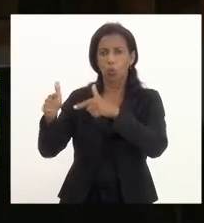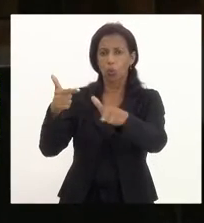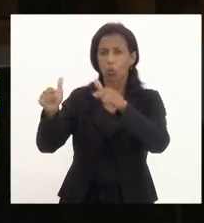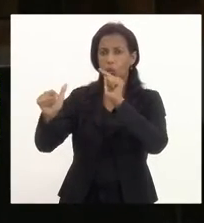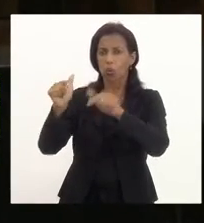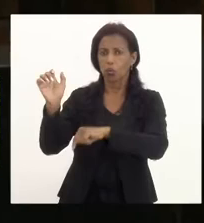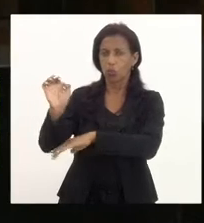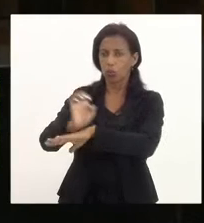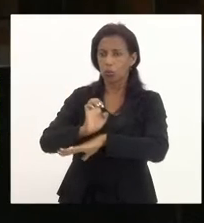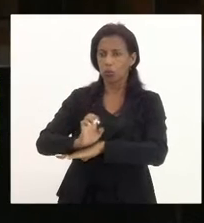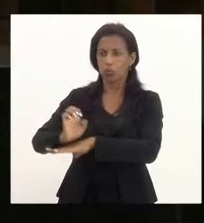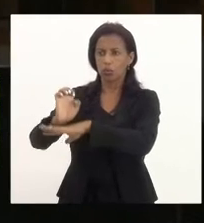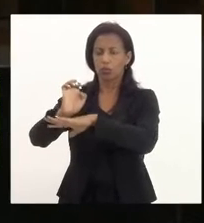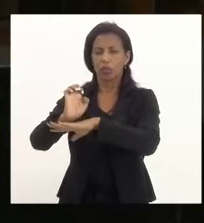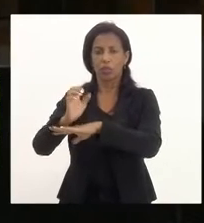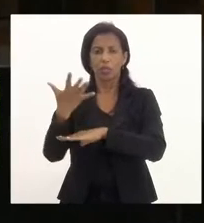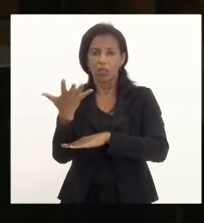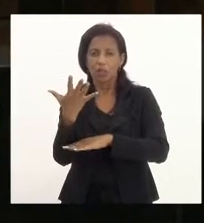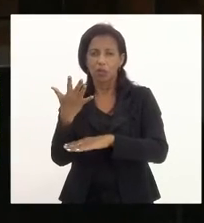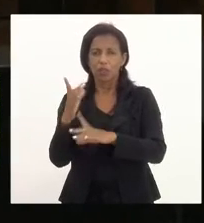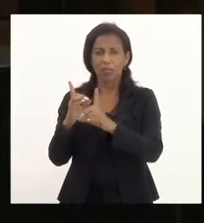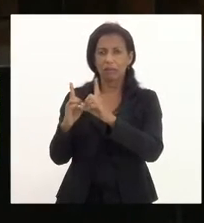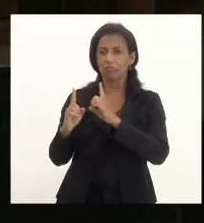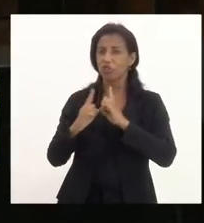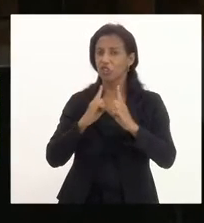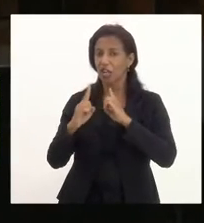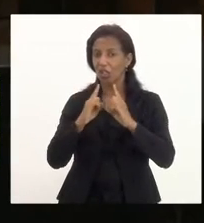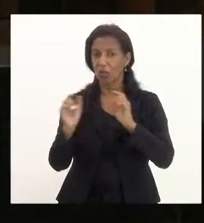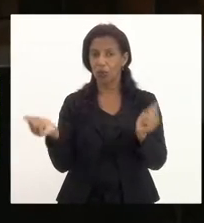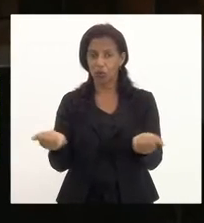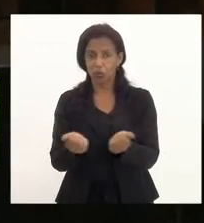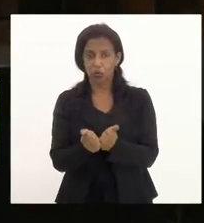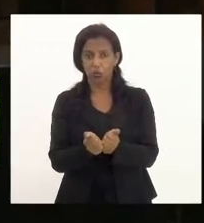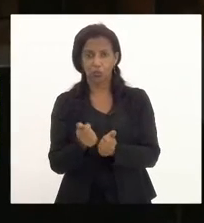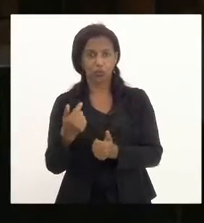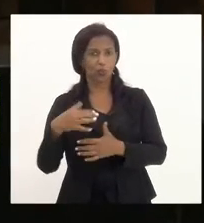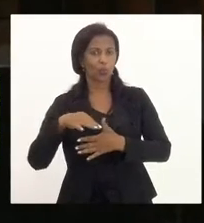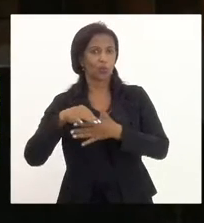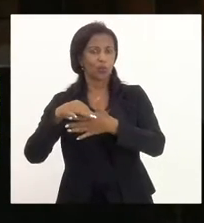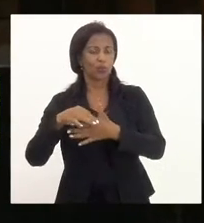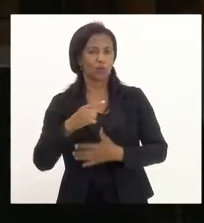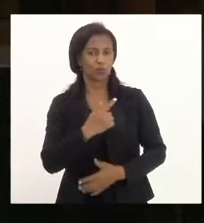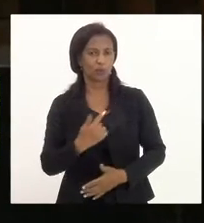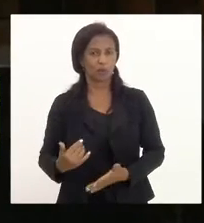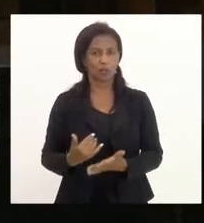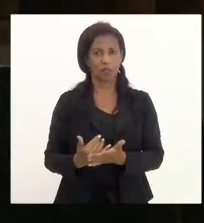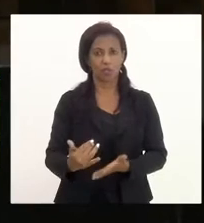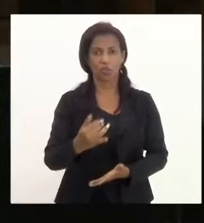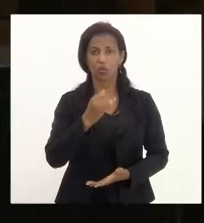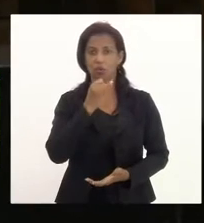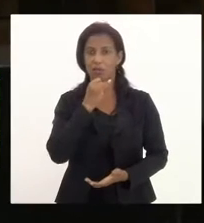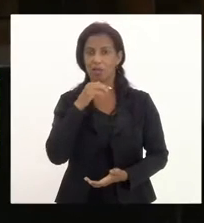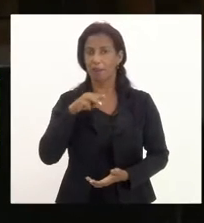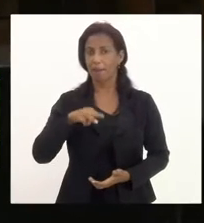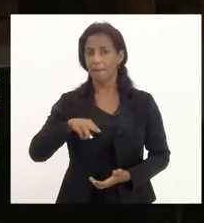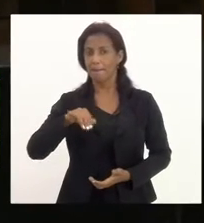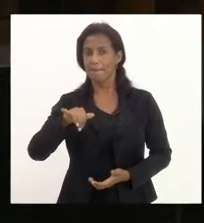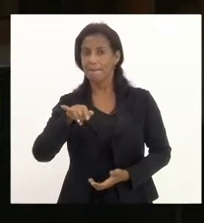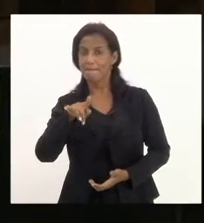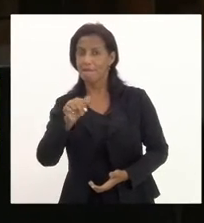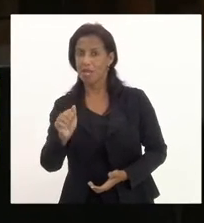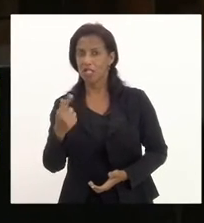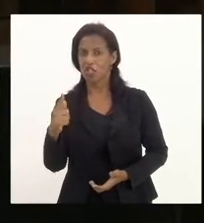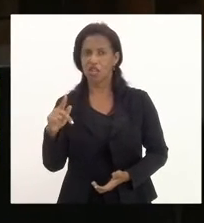estados Então queria que dialogar com os argumentos trazidos pelo líder do governo a partir do exemplo de Minas Gerais é